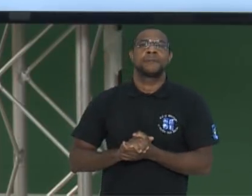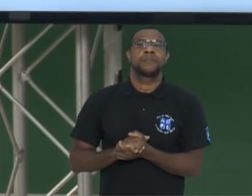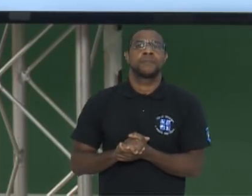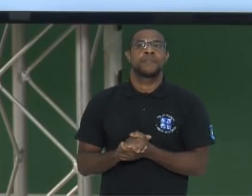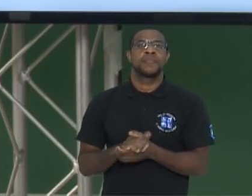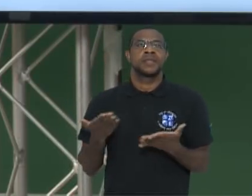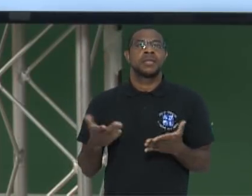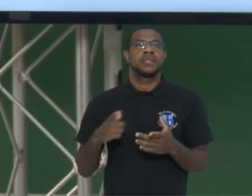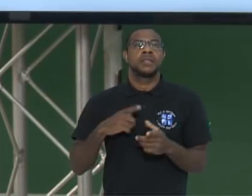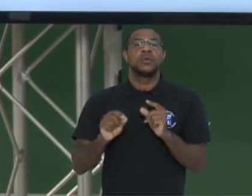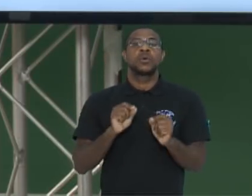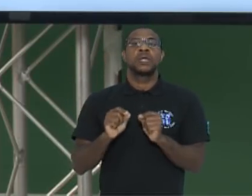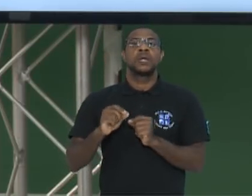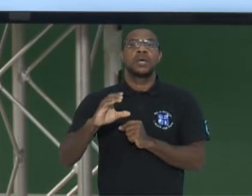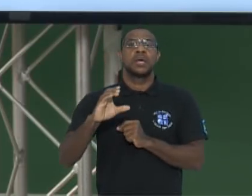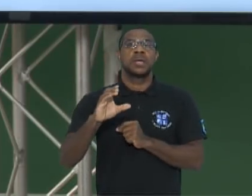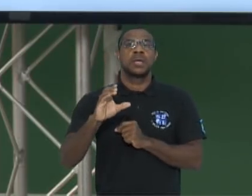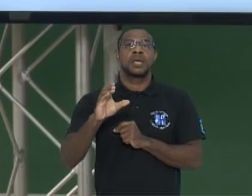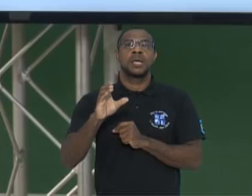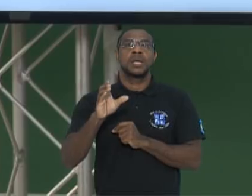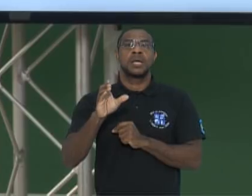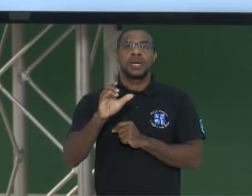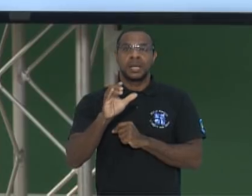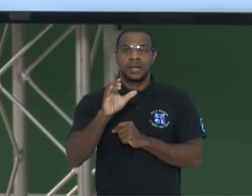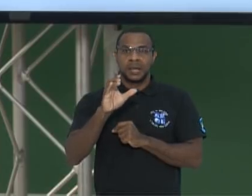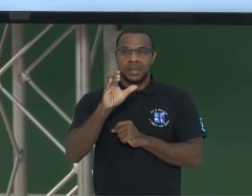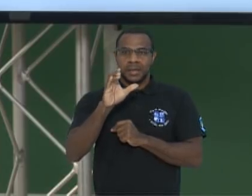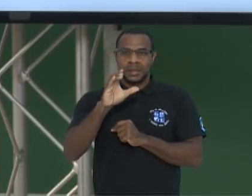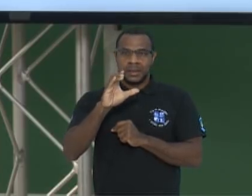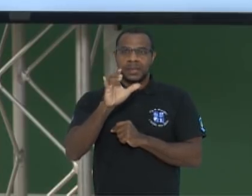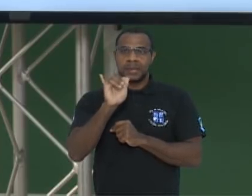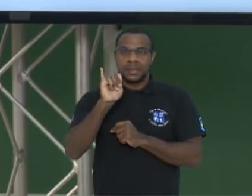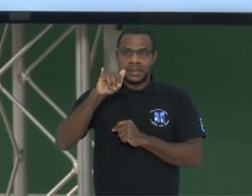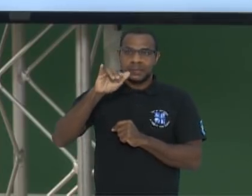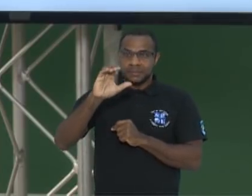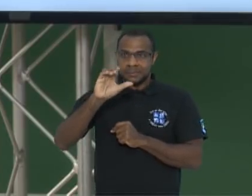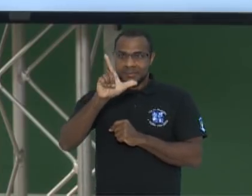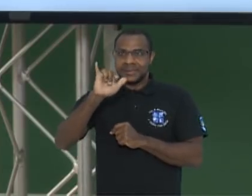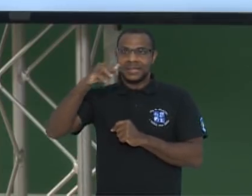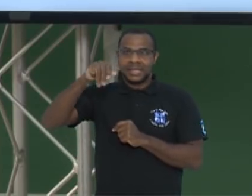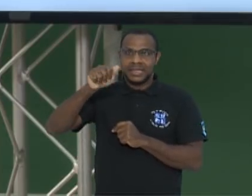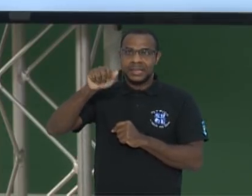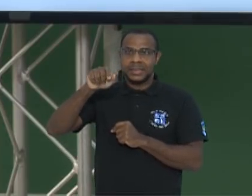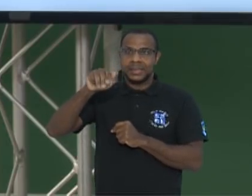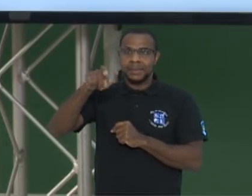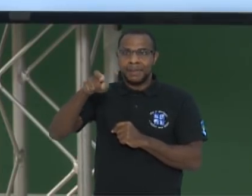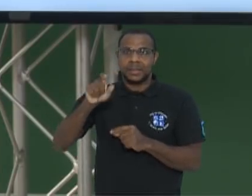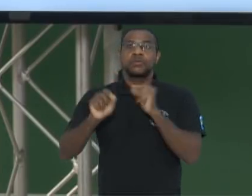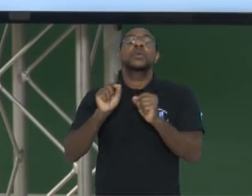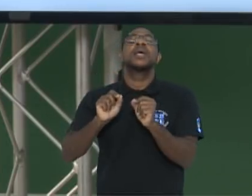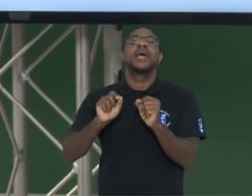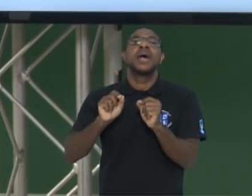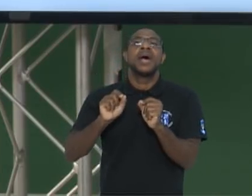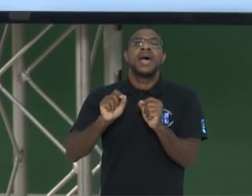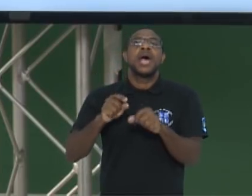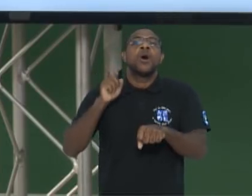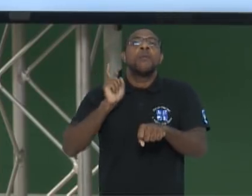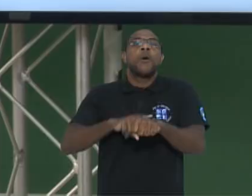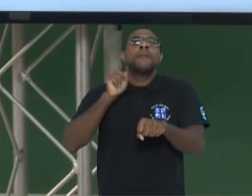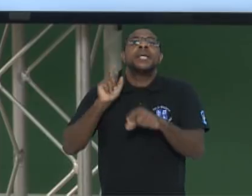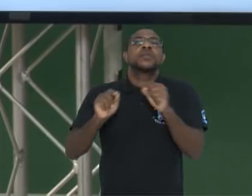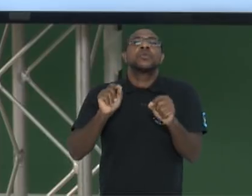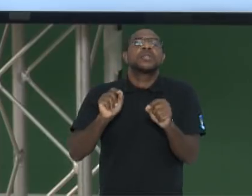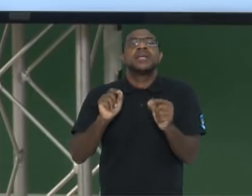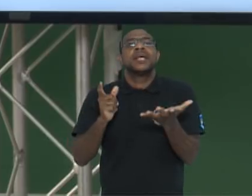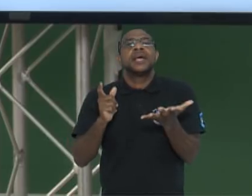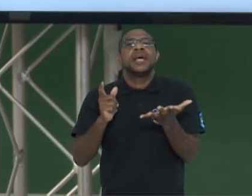O clímax é o momento de maior emoção ou maior tensão. É aquele momento em que gera